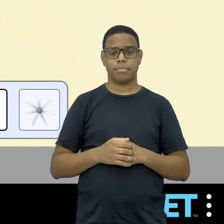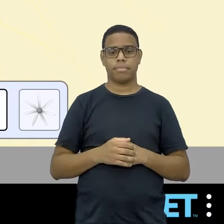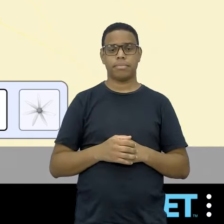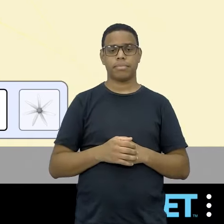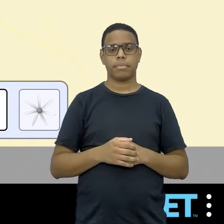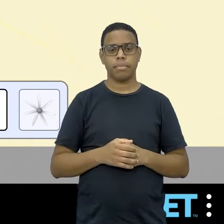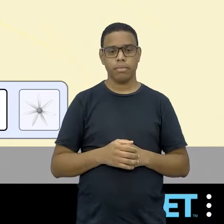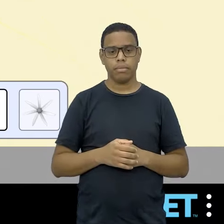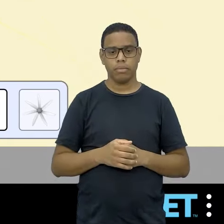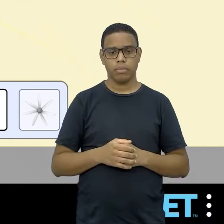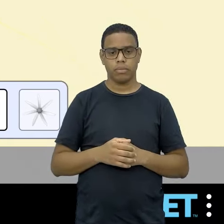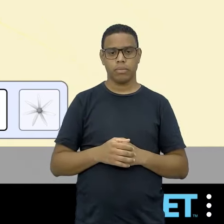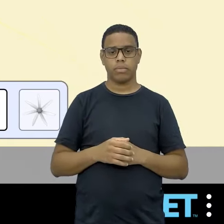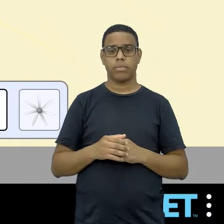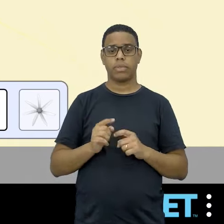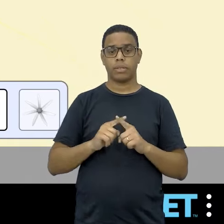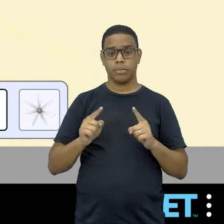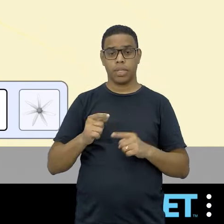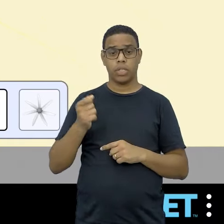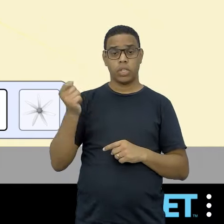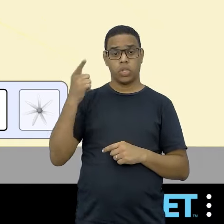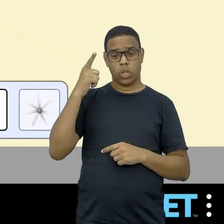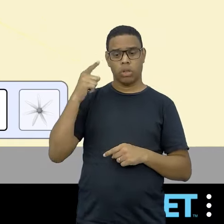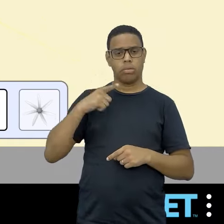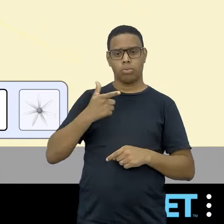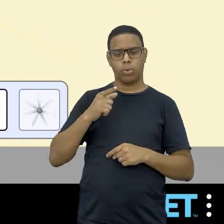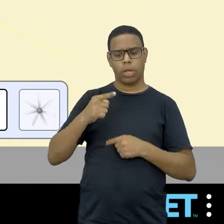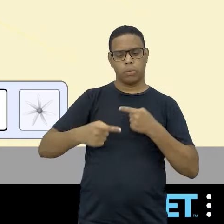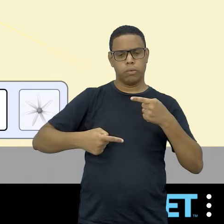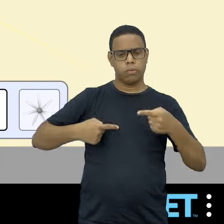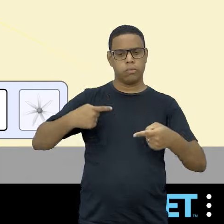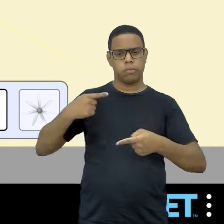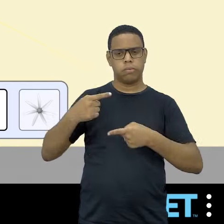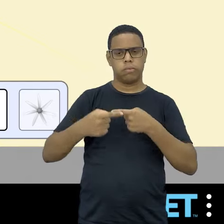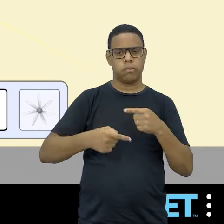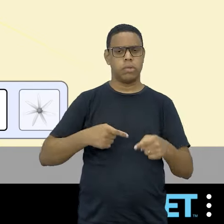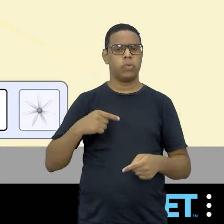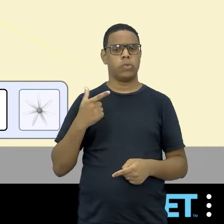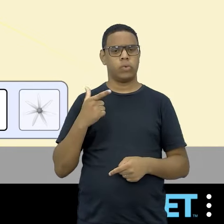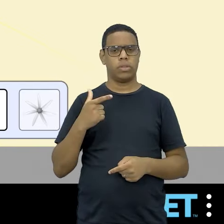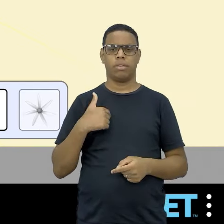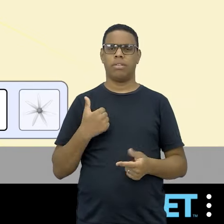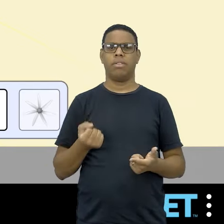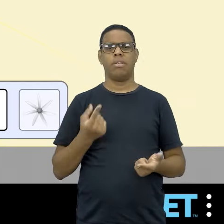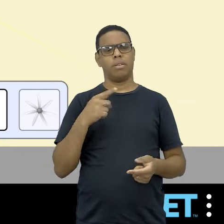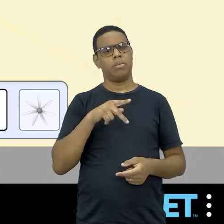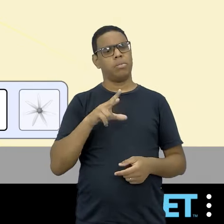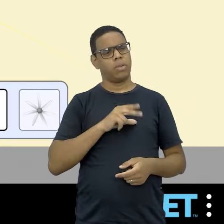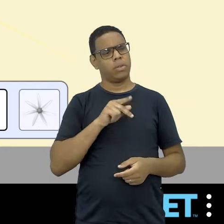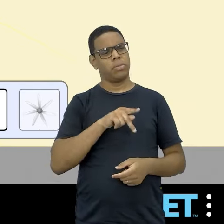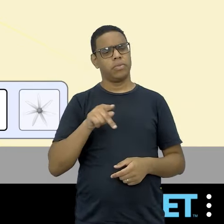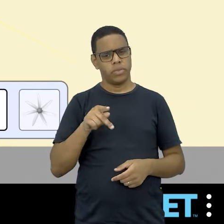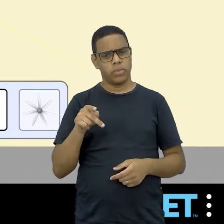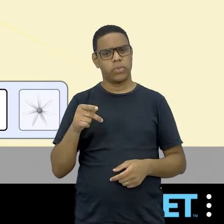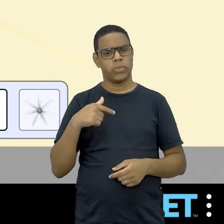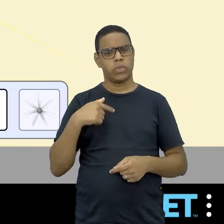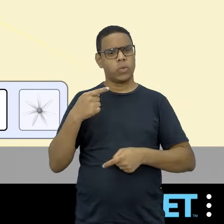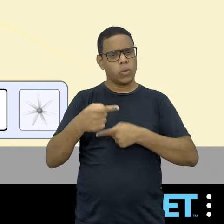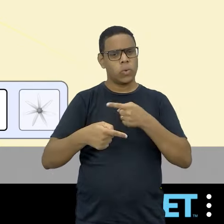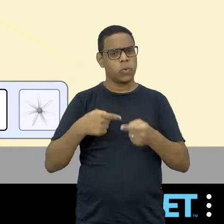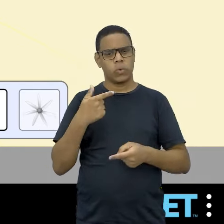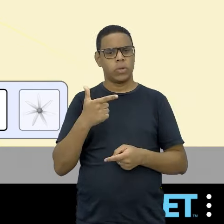Mas aí o sol não gira a roda. Poxa, professor Magno, mas aí você está me tirando? Como assim? É lógico que não